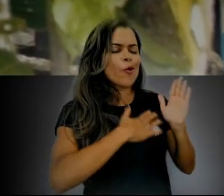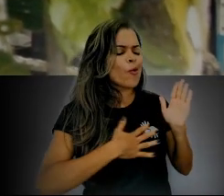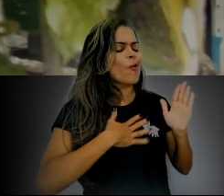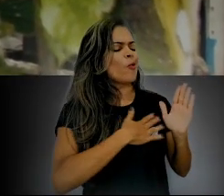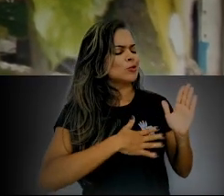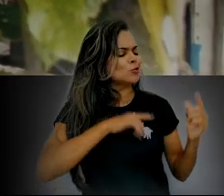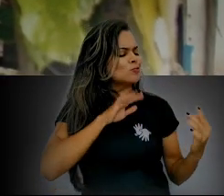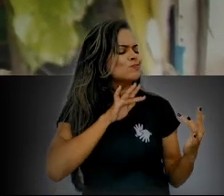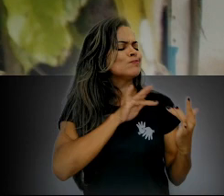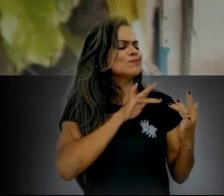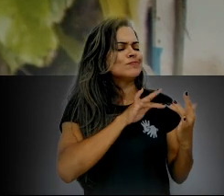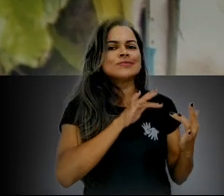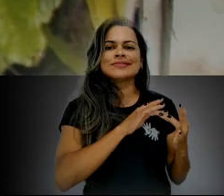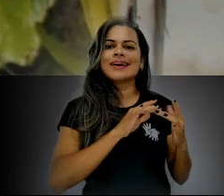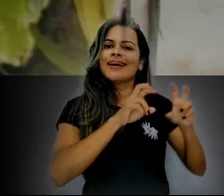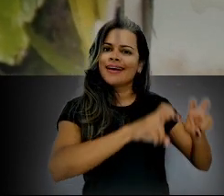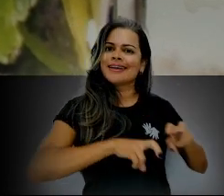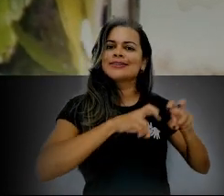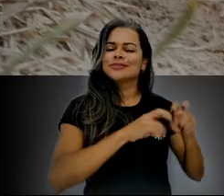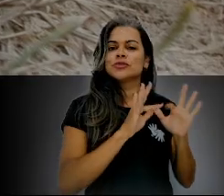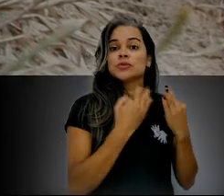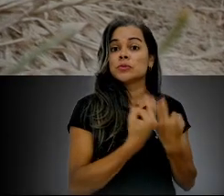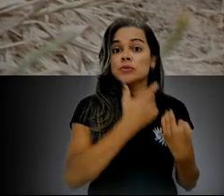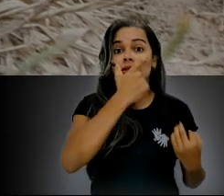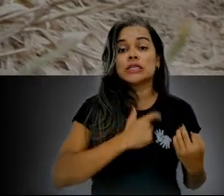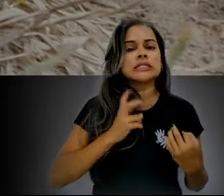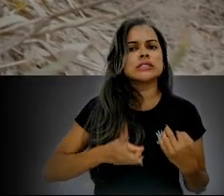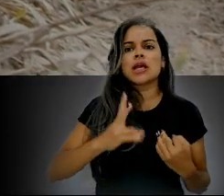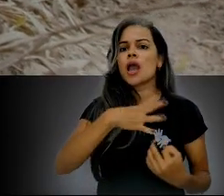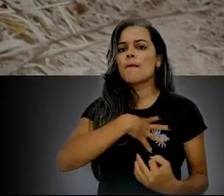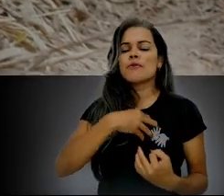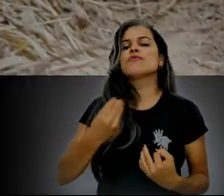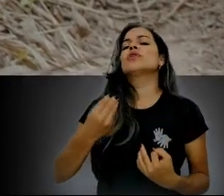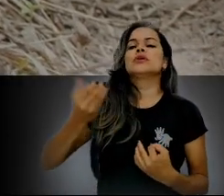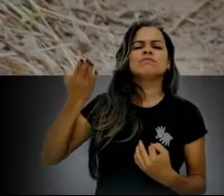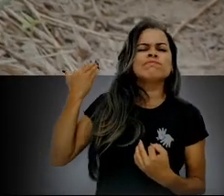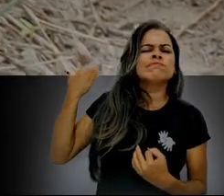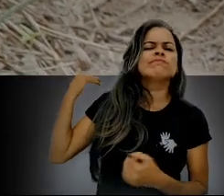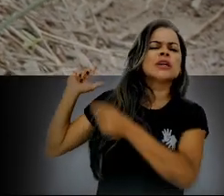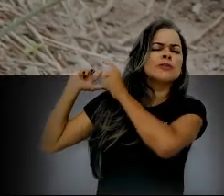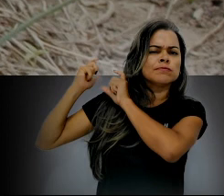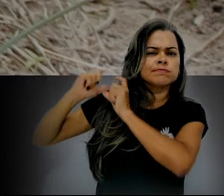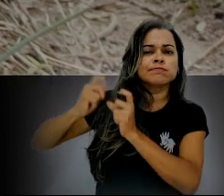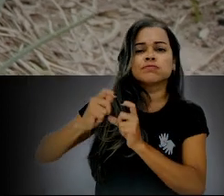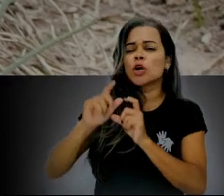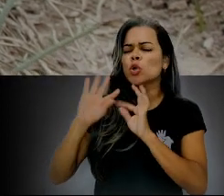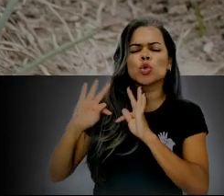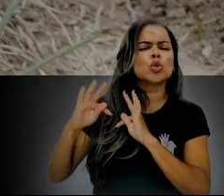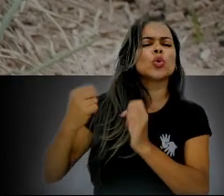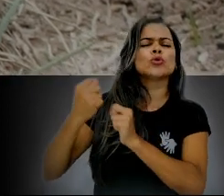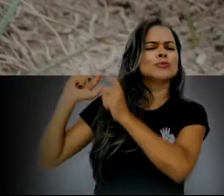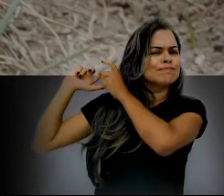estar me identificando né com agricultura familiar eu sempre fui filha de agricultor as minhas origens